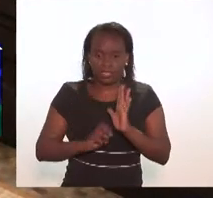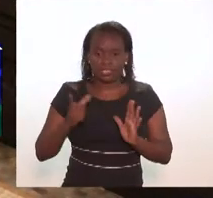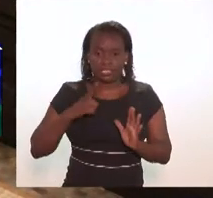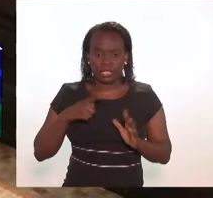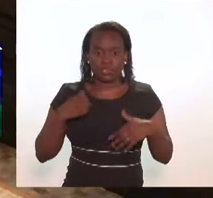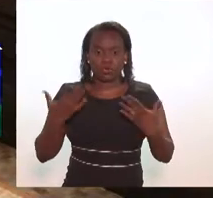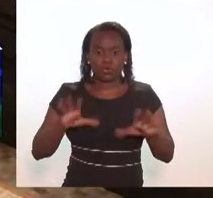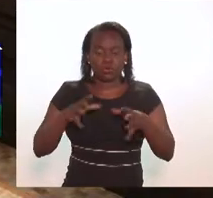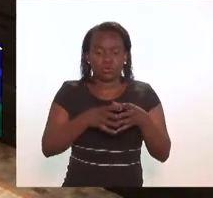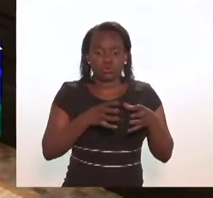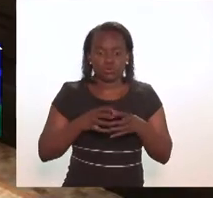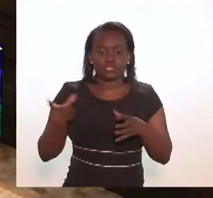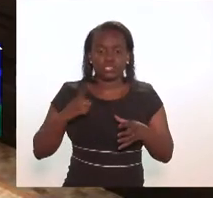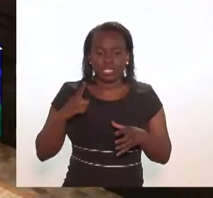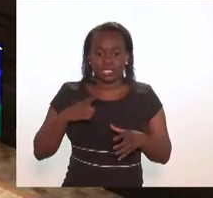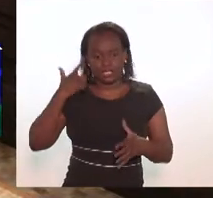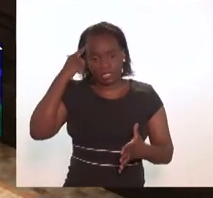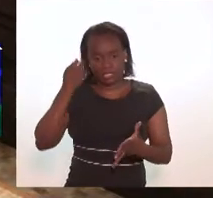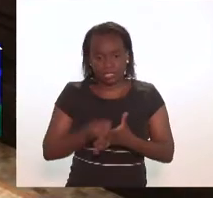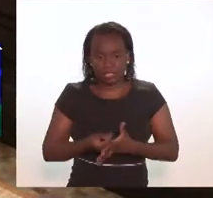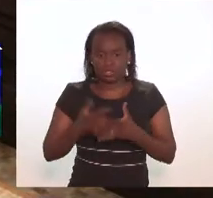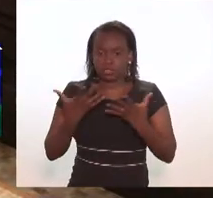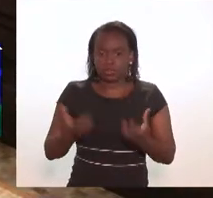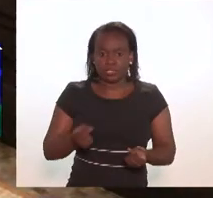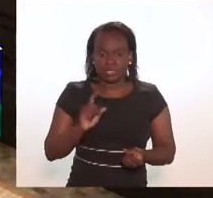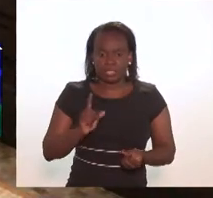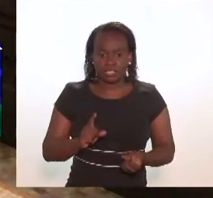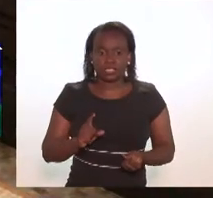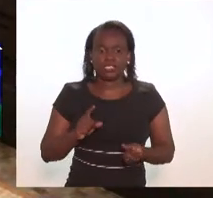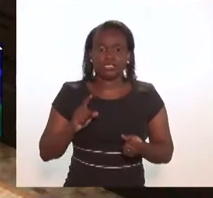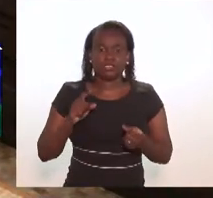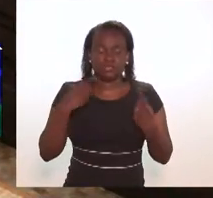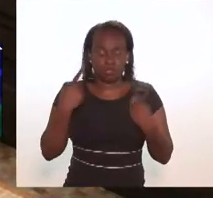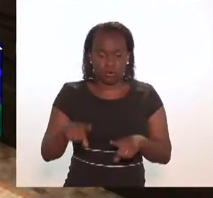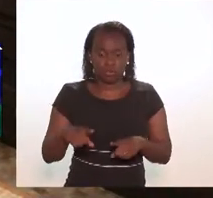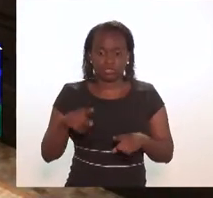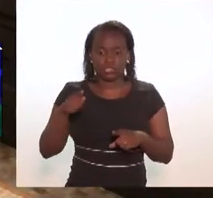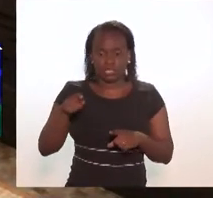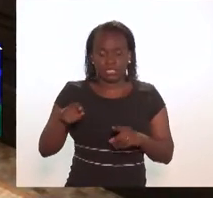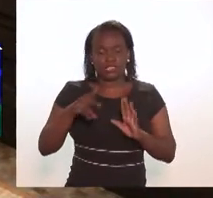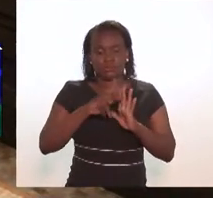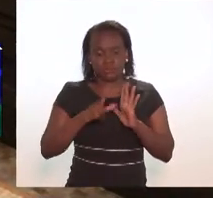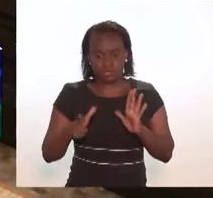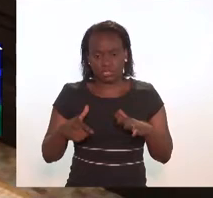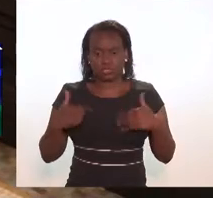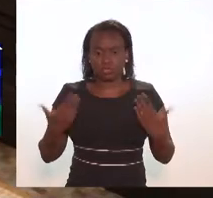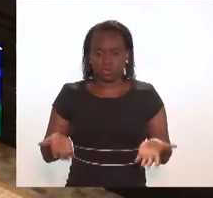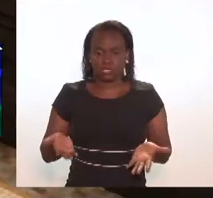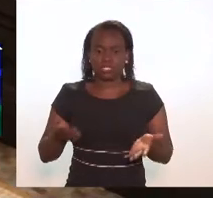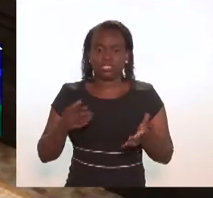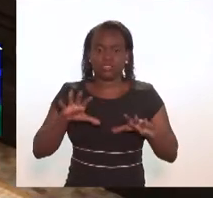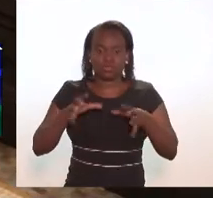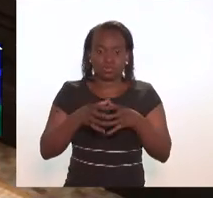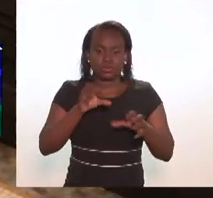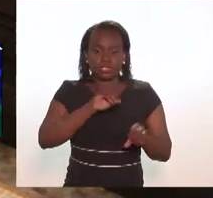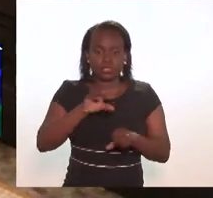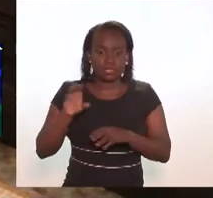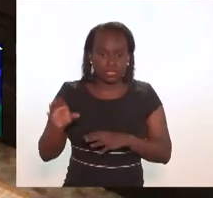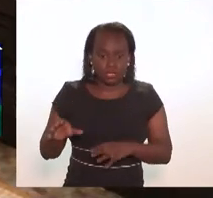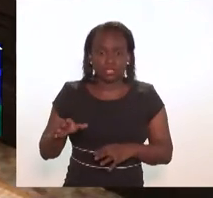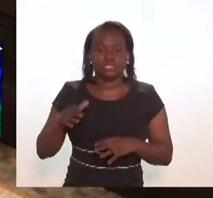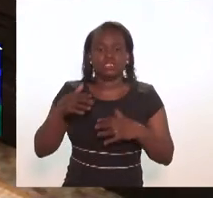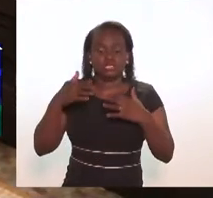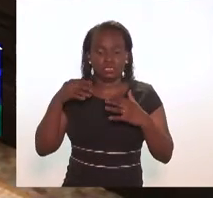nas comissões que recebem parecer contrário, contra ao mérito, ou seja, Comissão de Educação